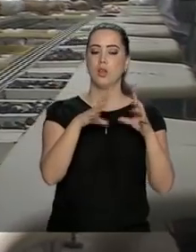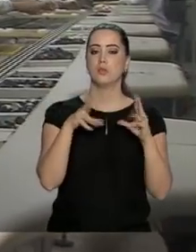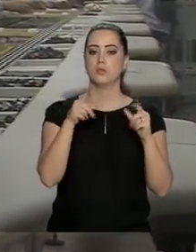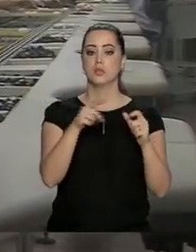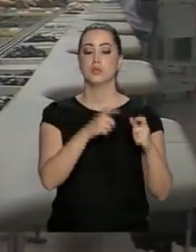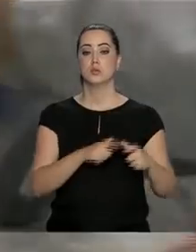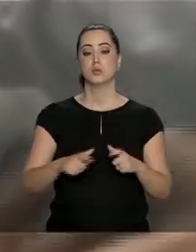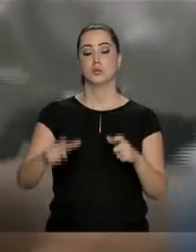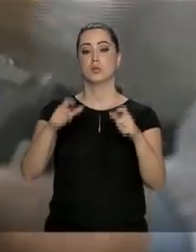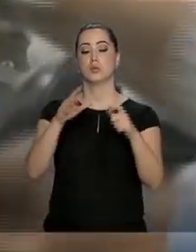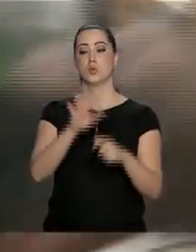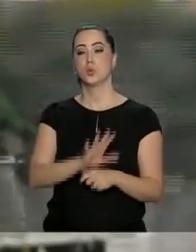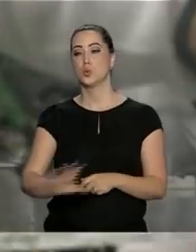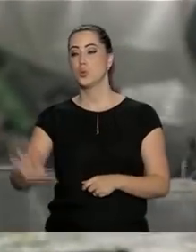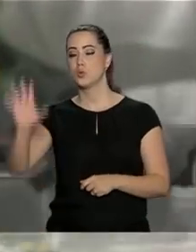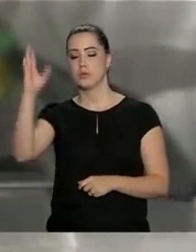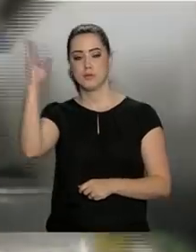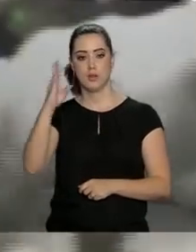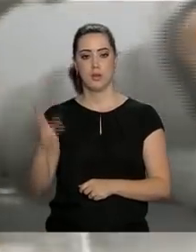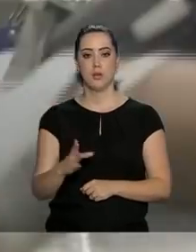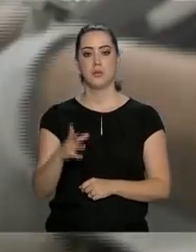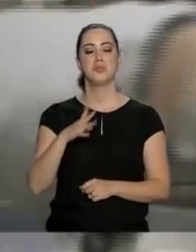regiões brasileiras e somou